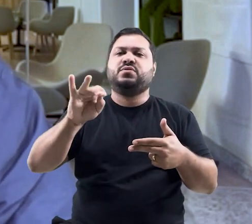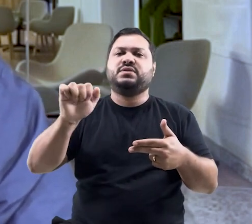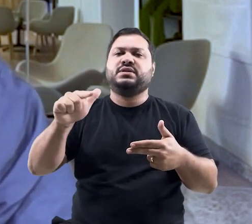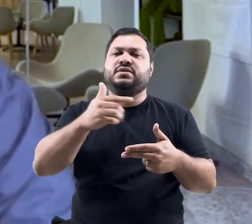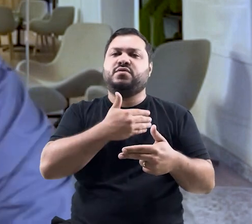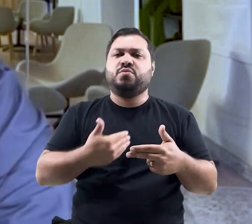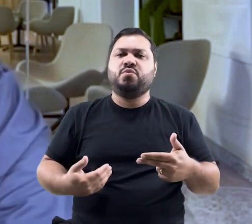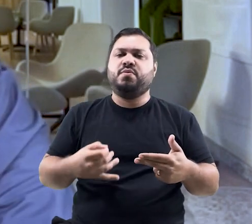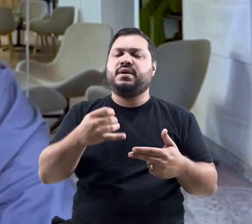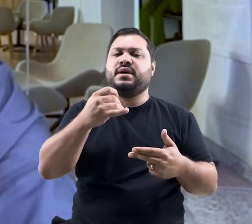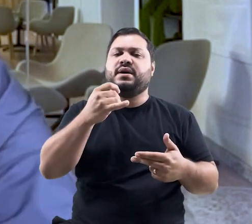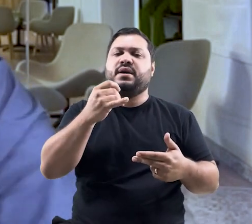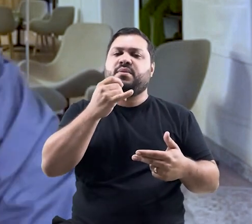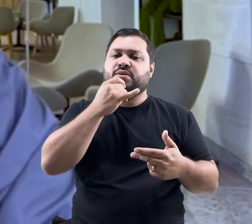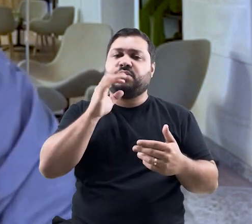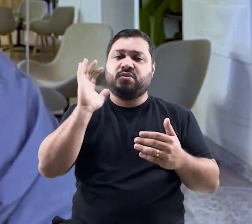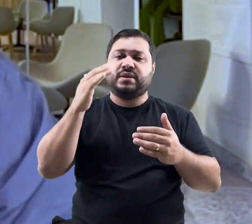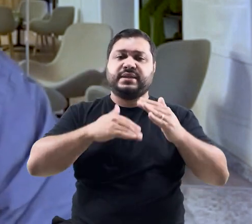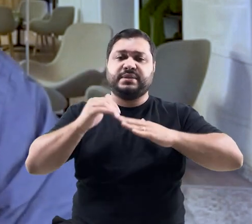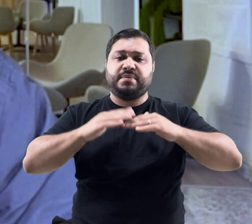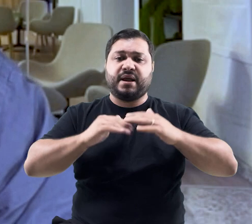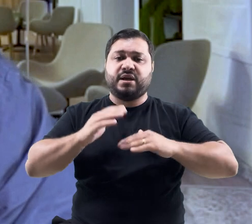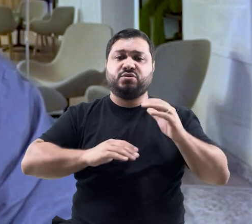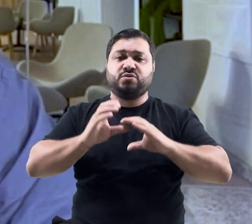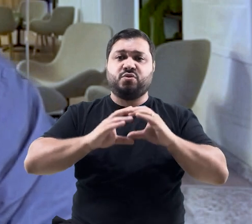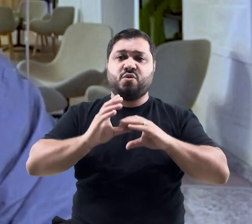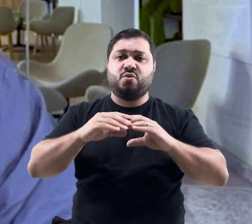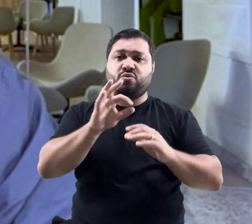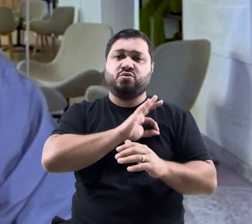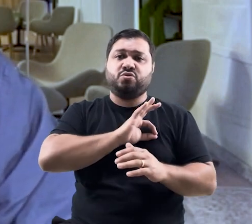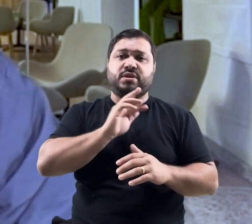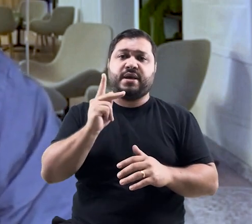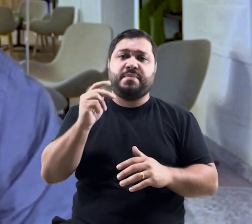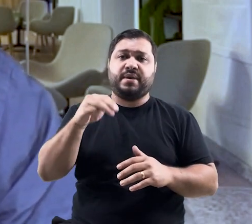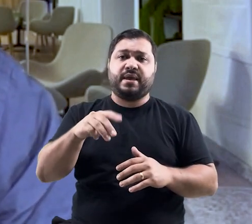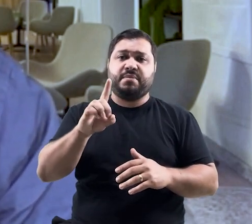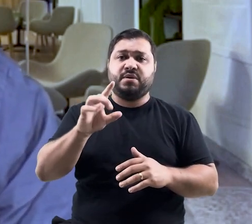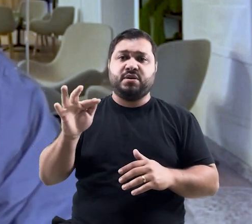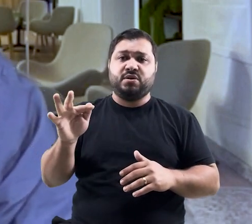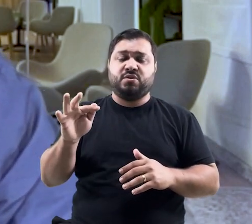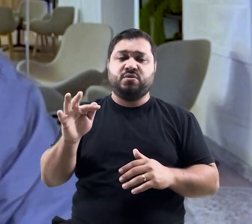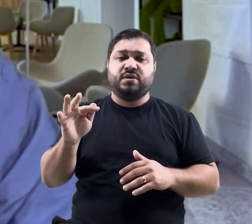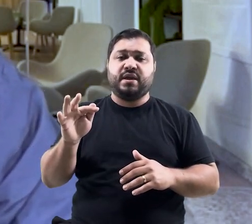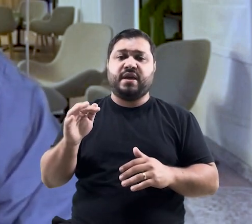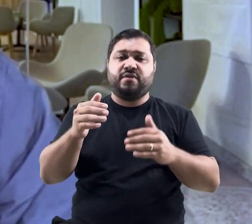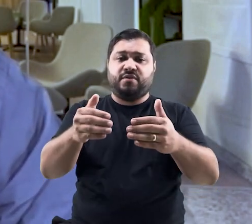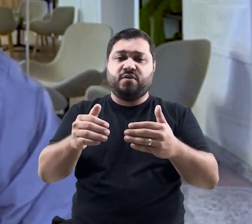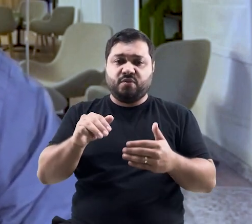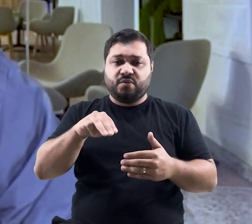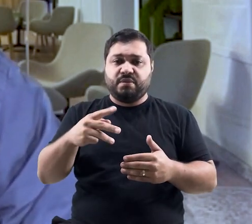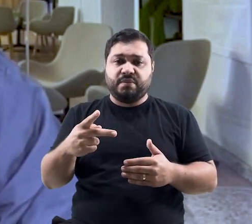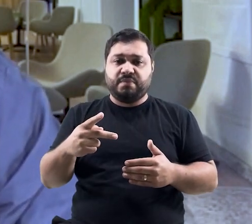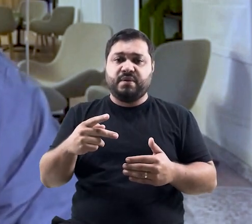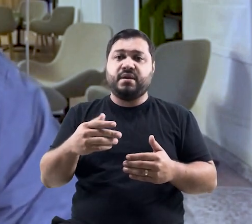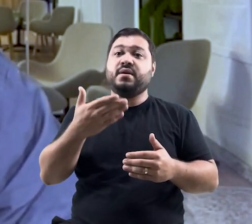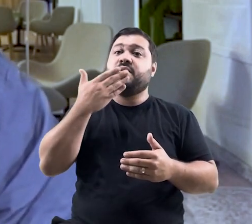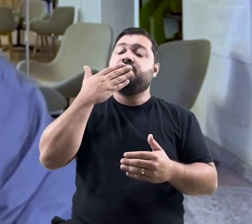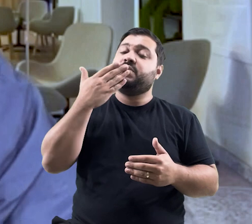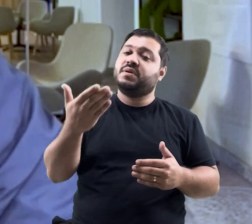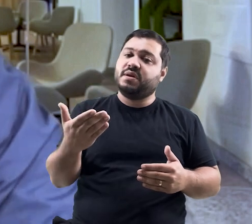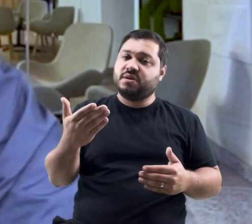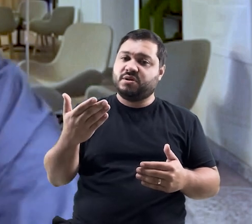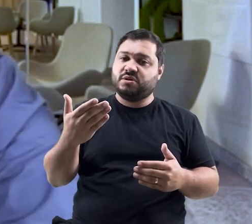pública. Acontece, vou dar um exemplo aqui prático, no concurso da Polícia Militar do Distrito Federal, o Ministério Público do